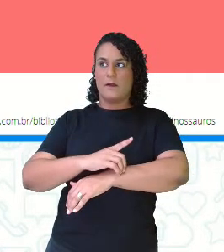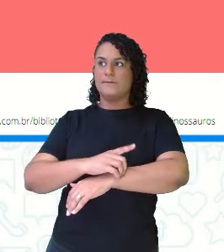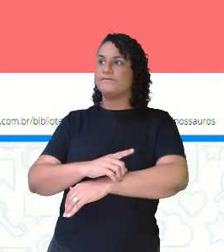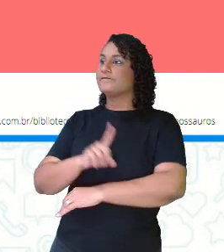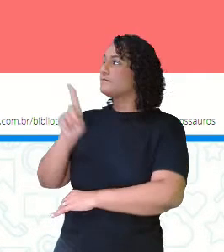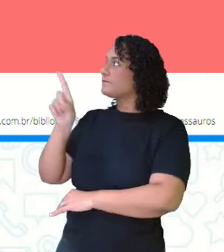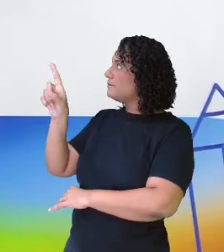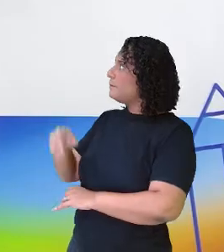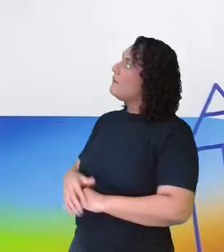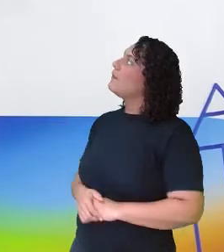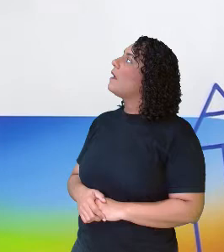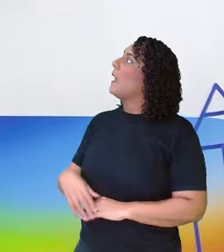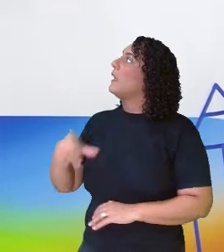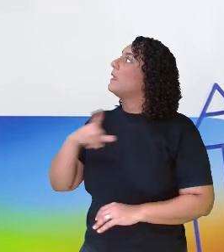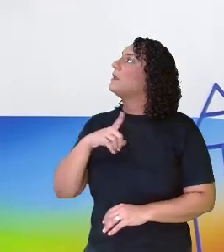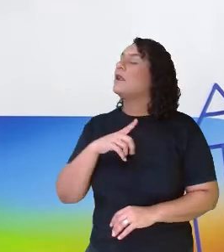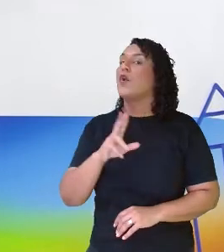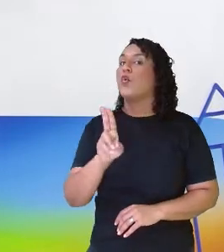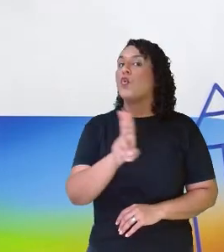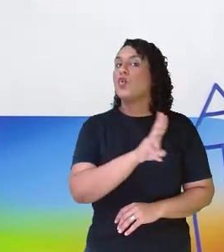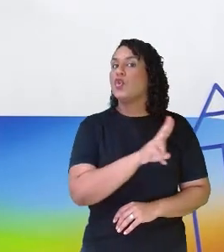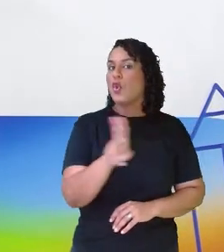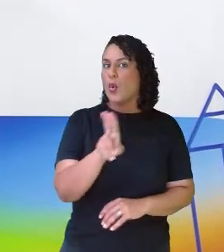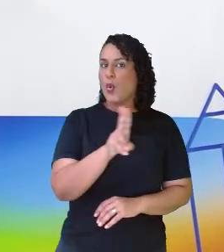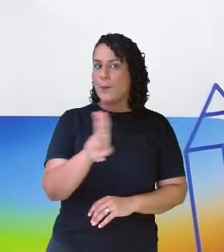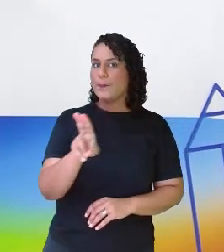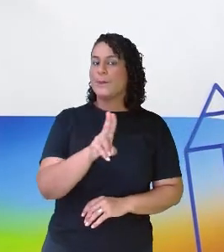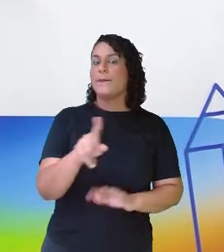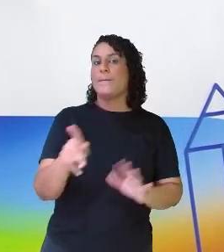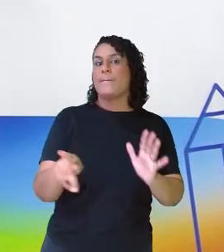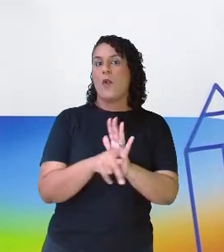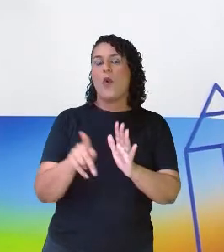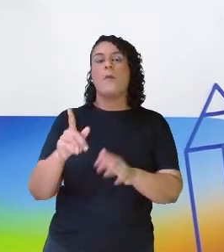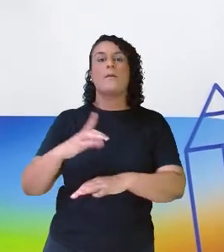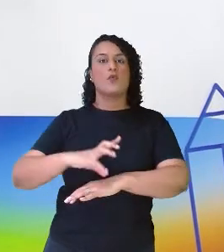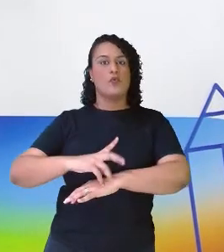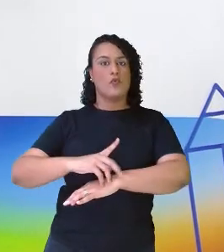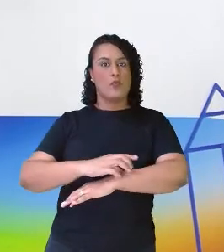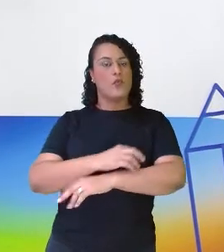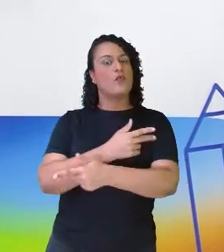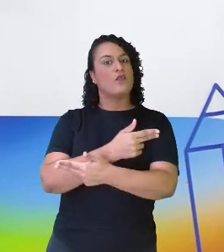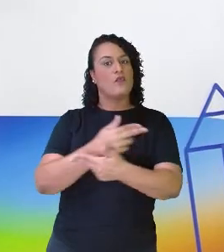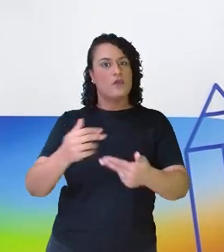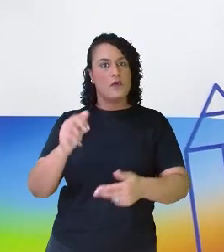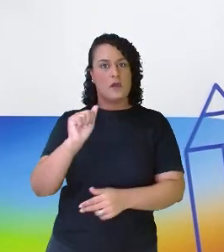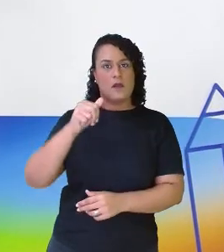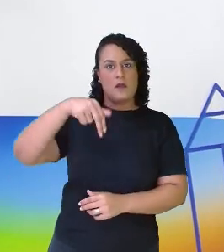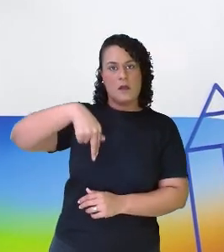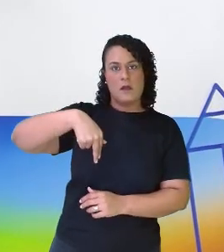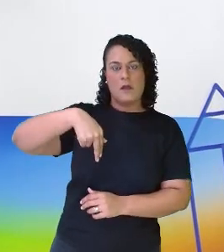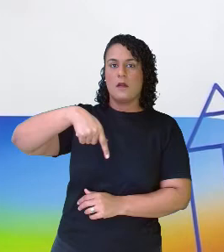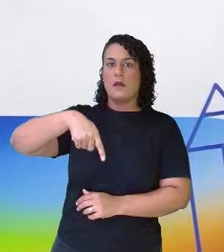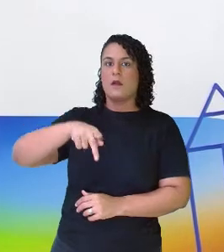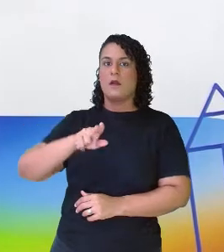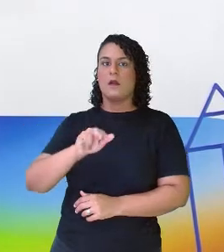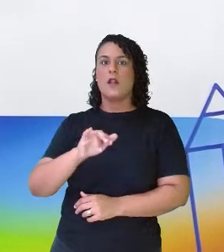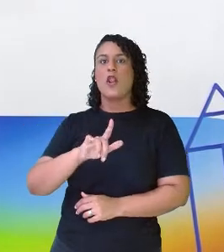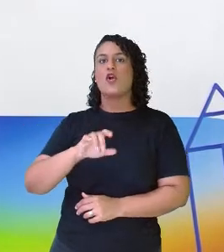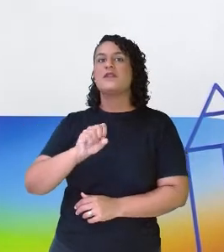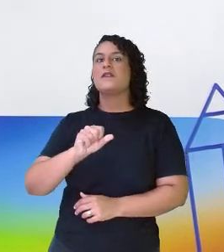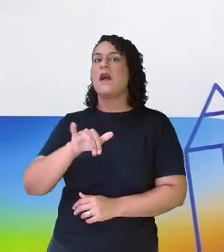animal, no caso aqui é o anquilossauro, olha que nome diferente, anquilossauro. E aqui ele